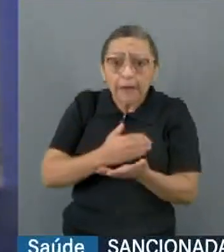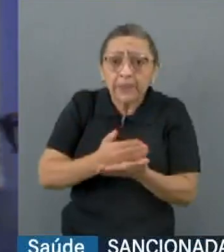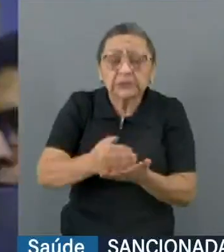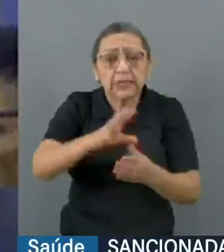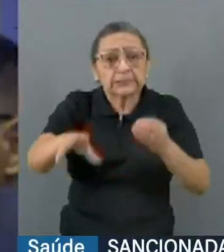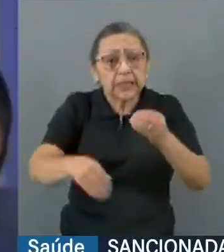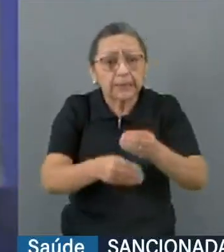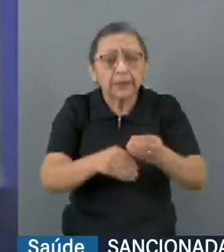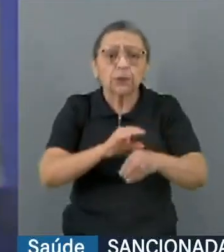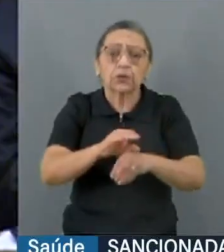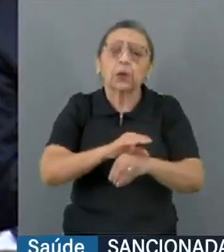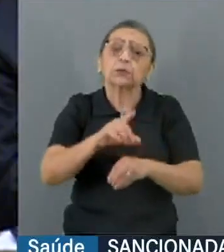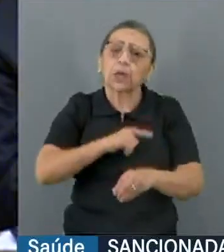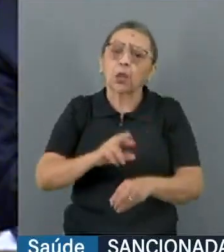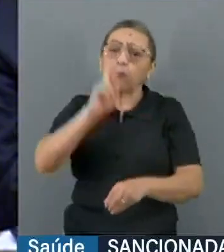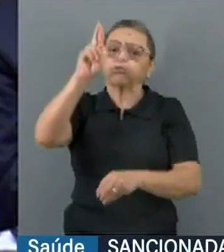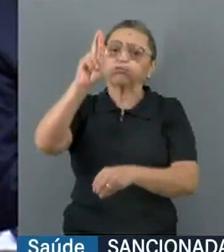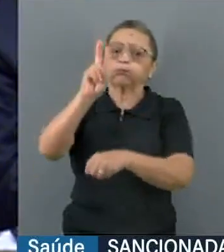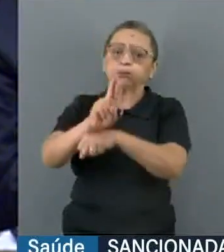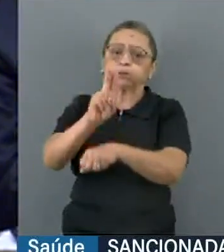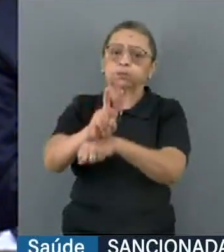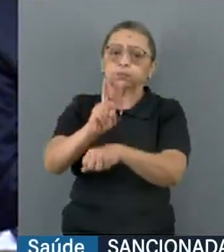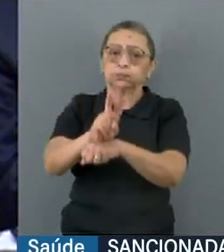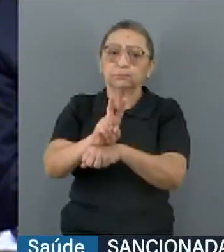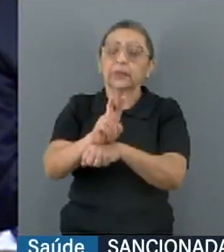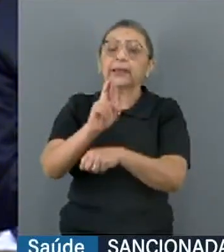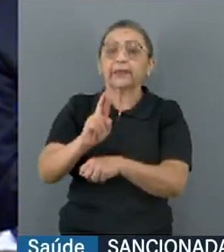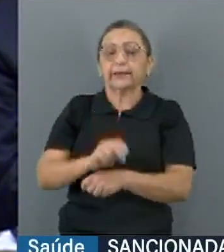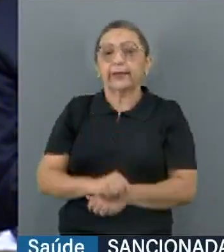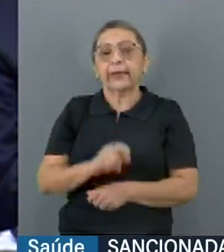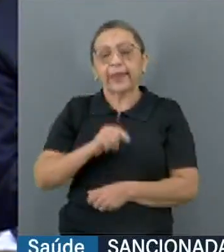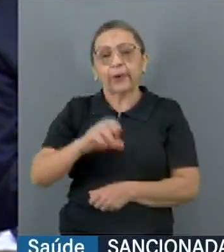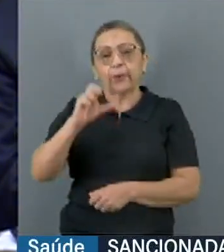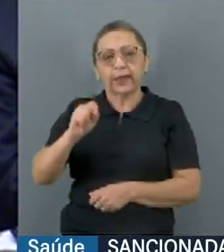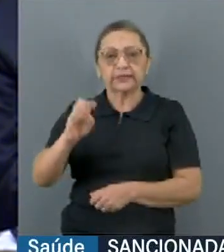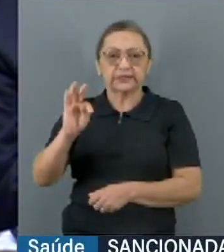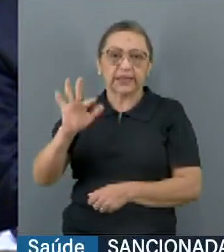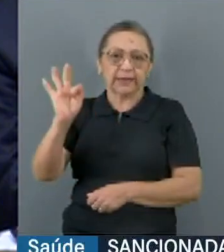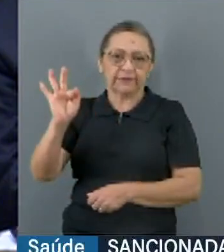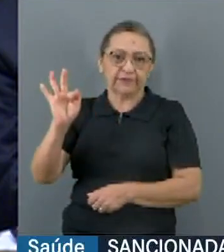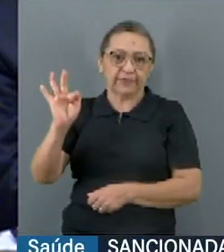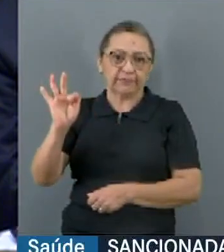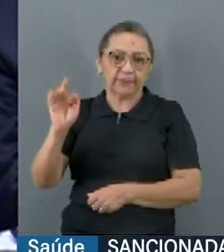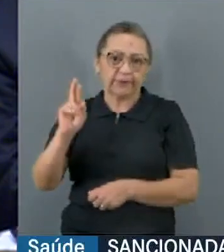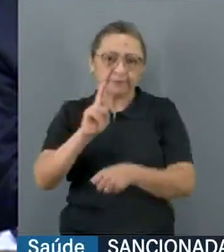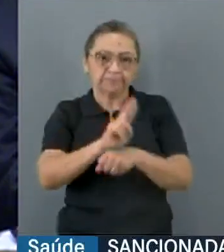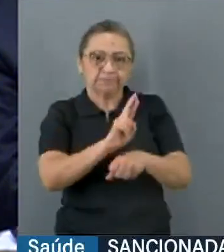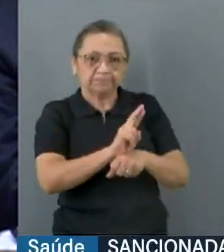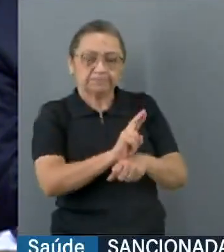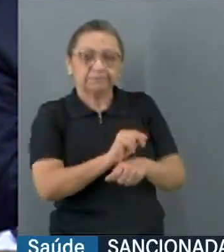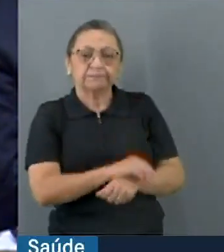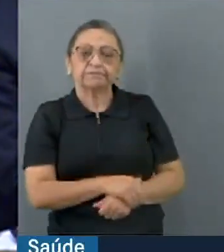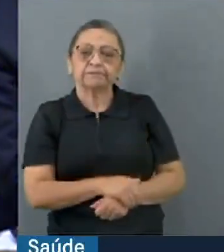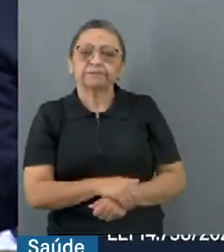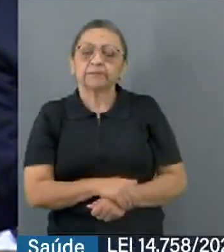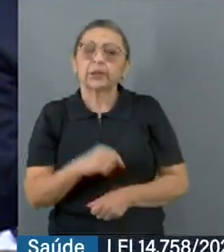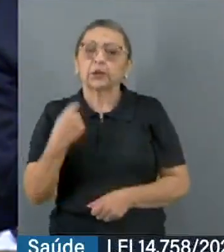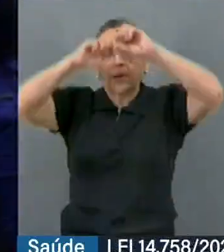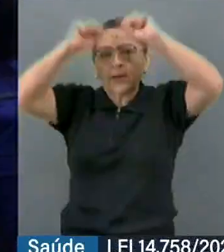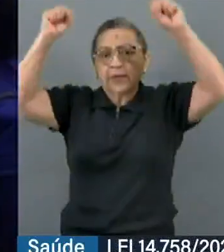tem um guardião, e o guardião dela é o Supremo Tribunal Federal. Nós contamos